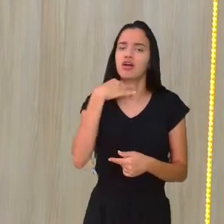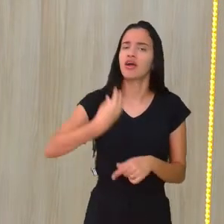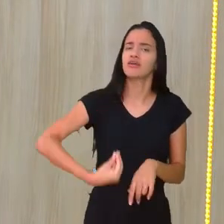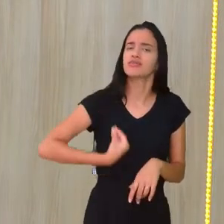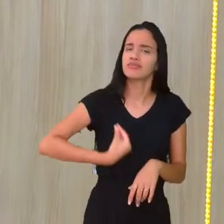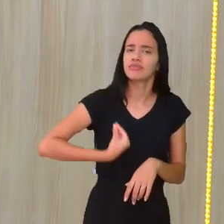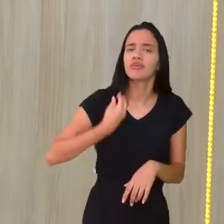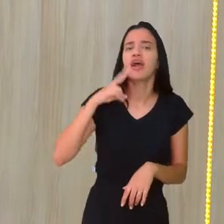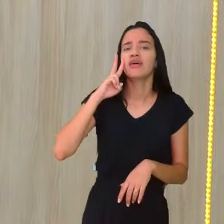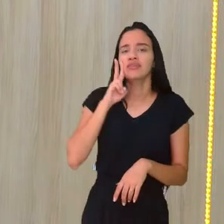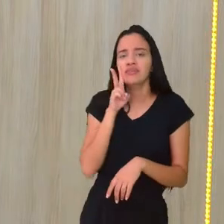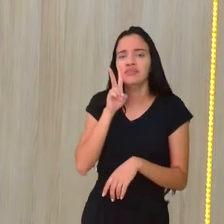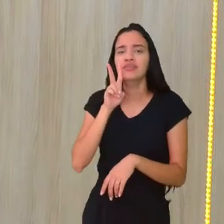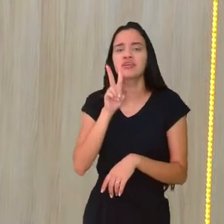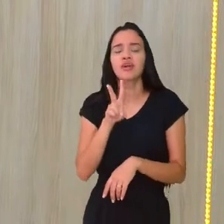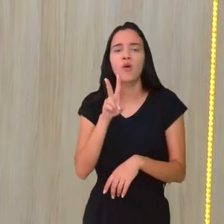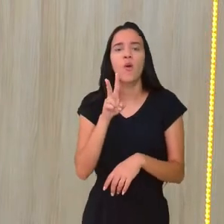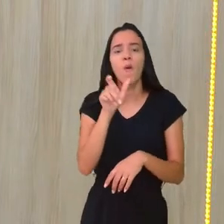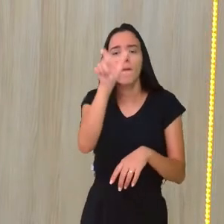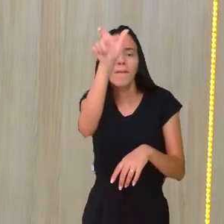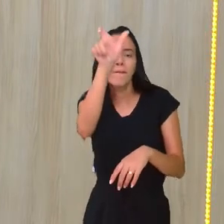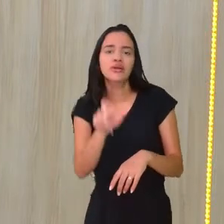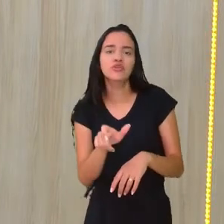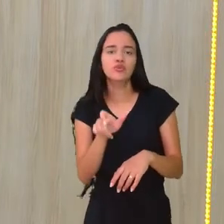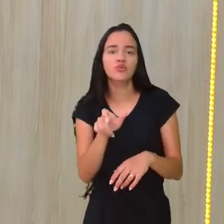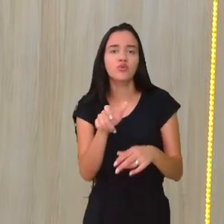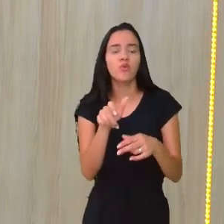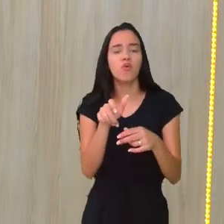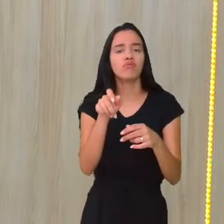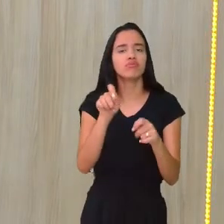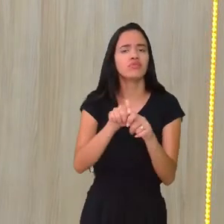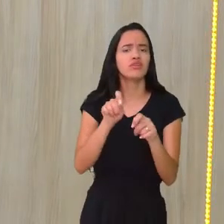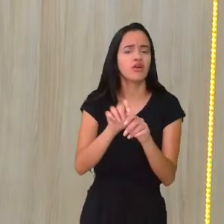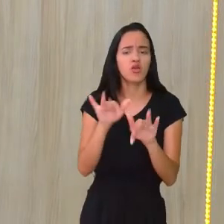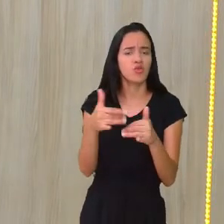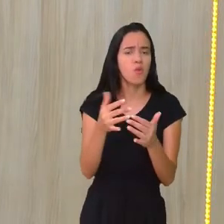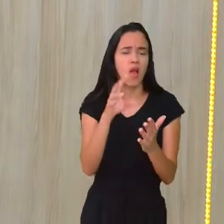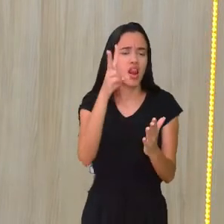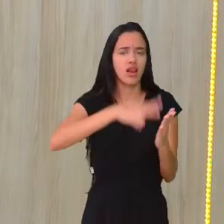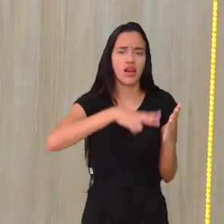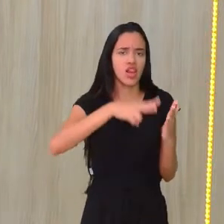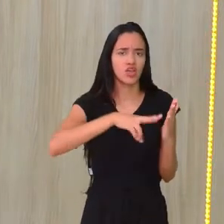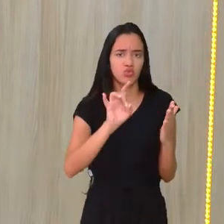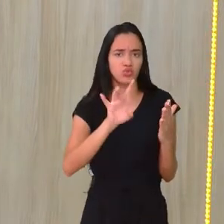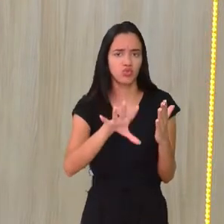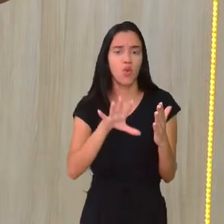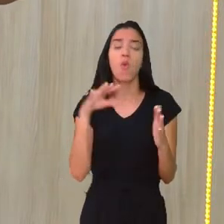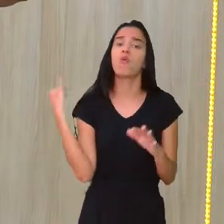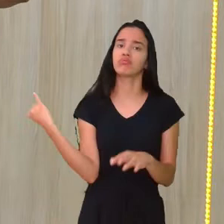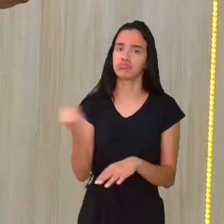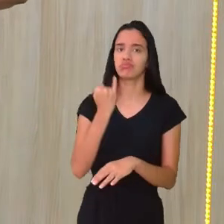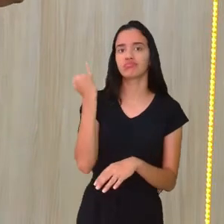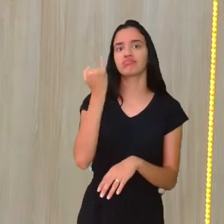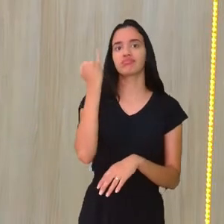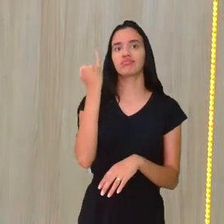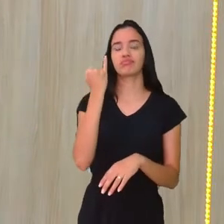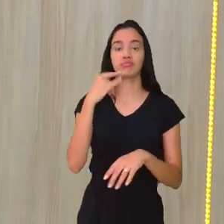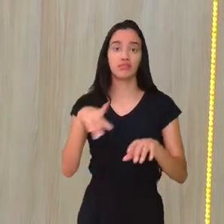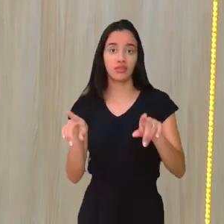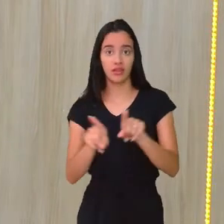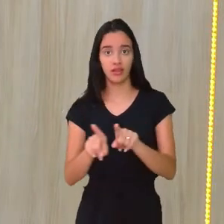vivenciando, vendo, alguém fazer, do que apenas lendo, Então, isso é importante, E